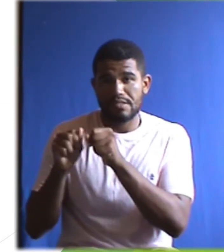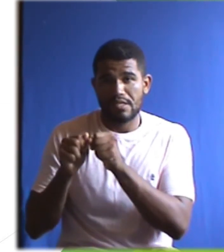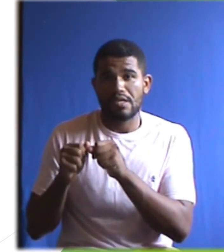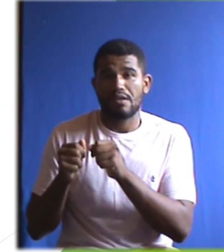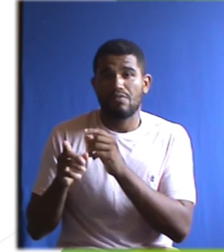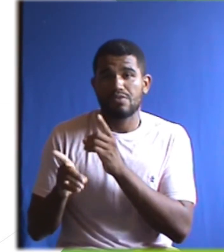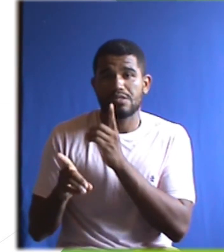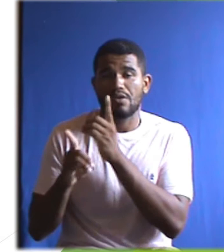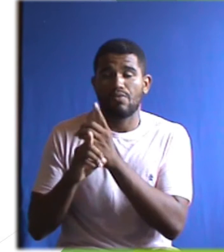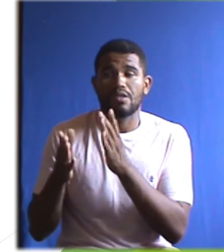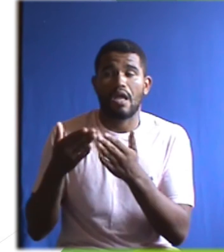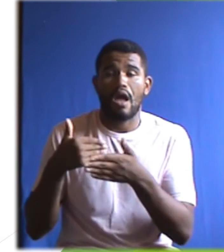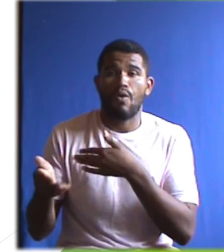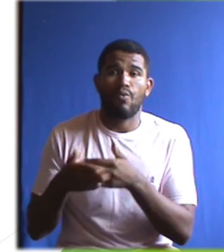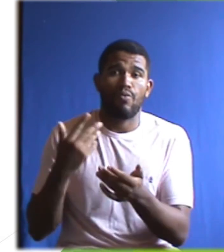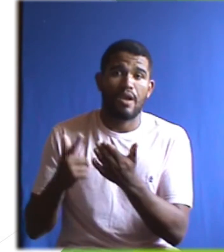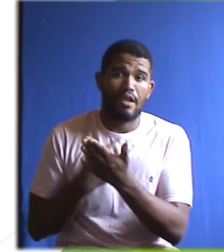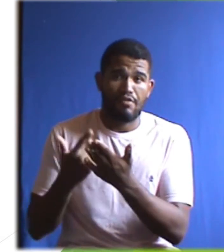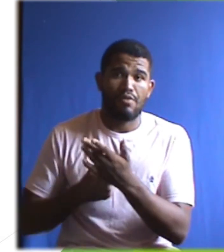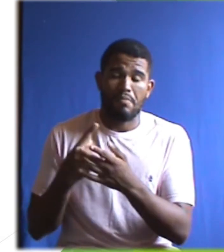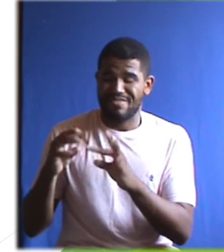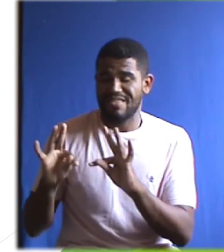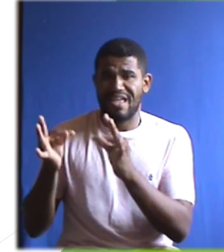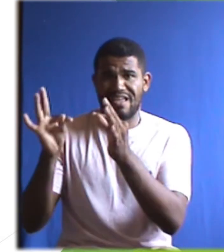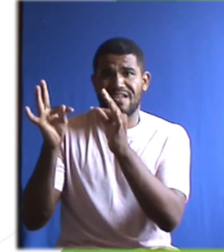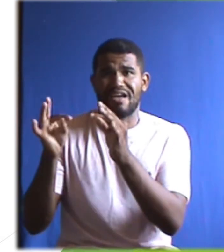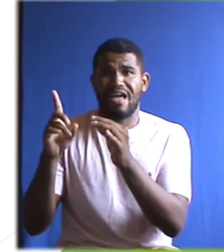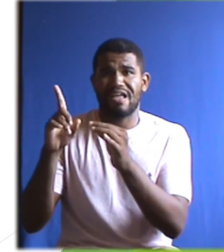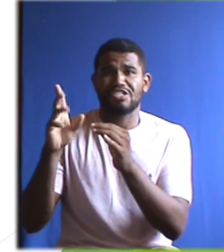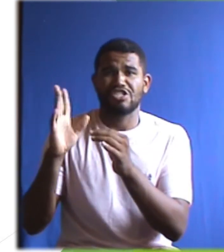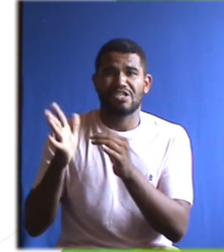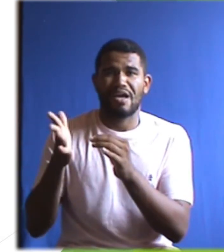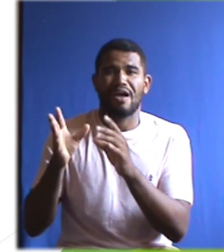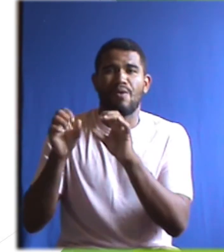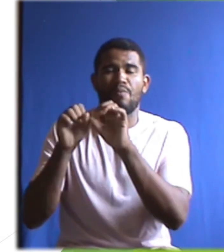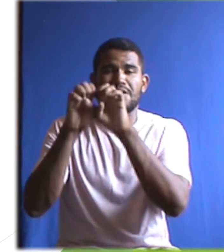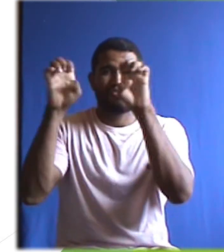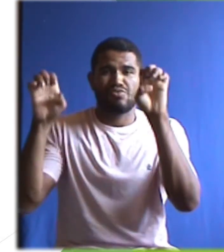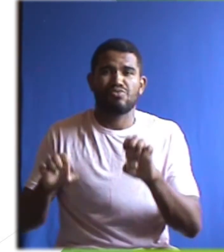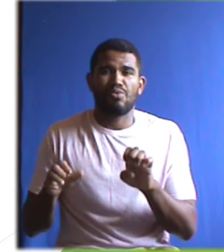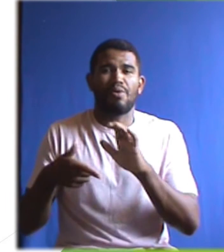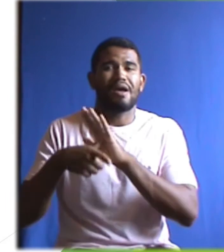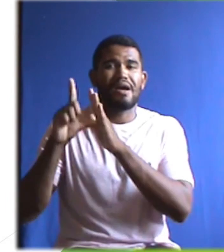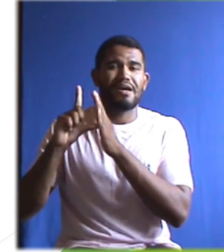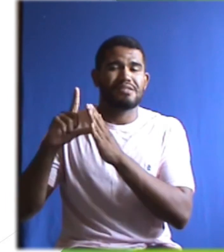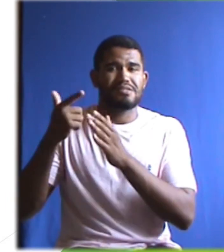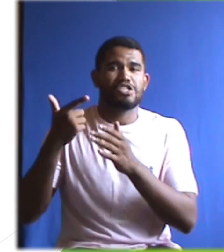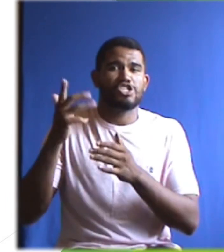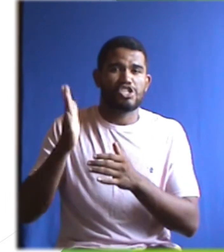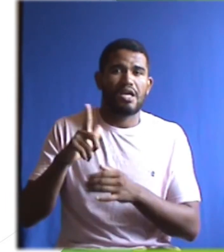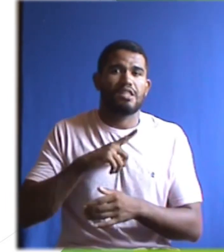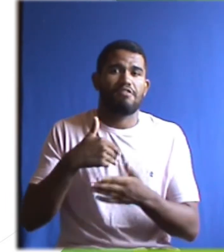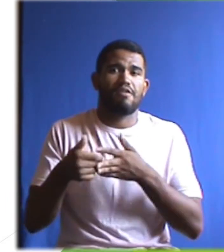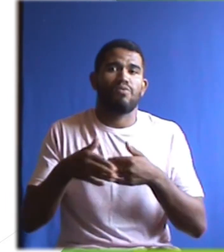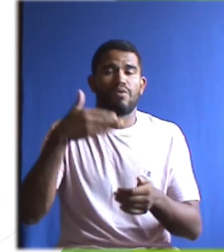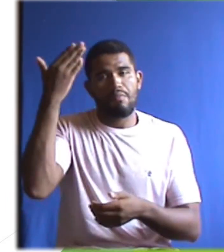técnica que você está fazendo também em algum livro. Mesmo porque a técnica ela é uma maneira estruturada de se fazer